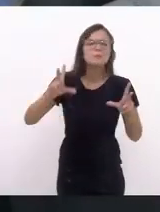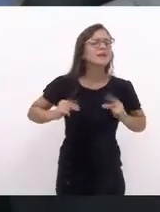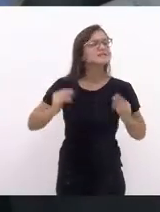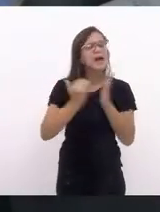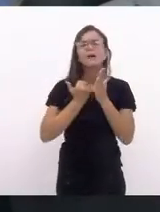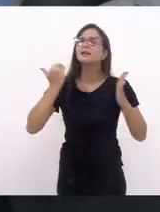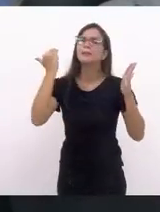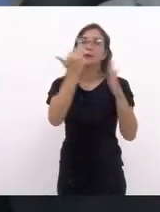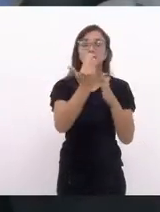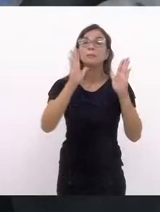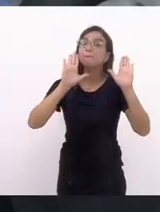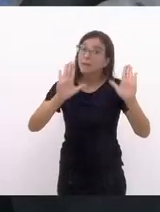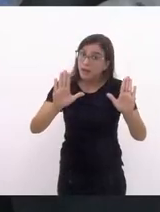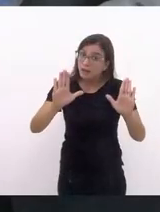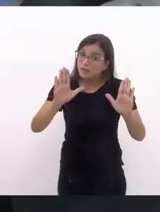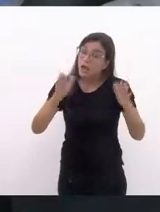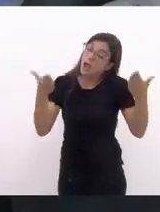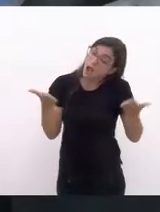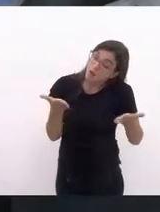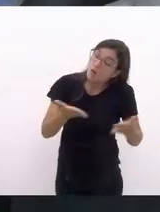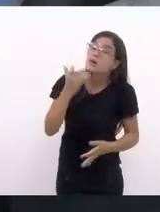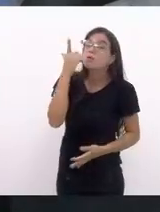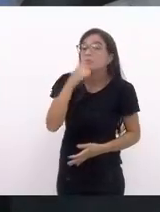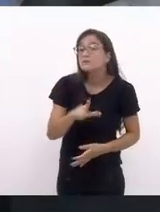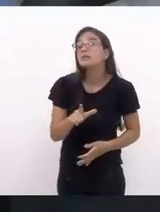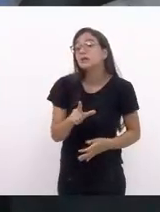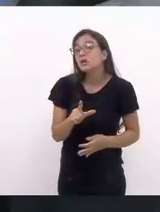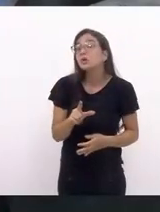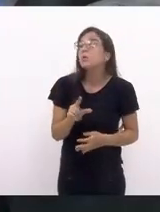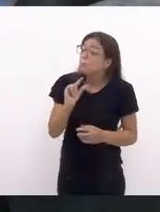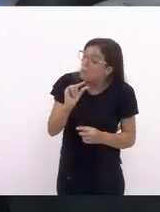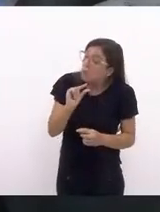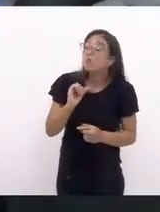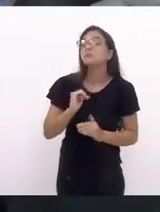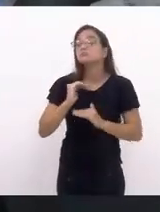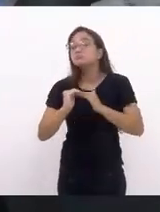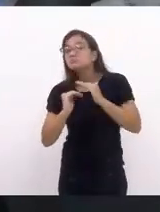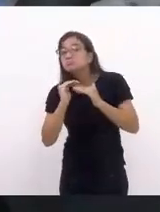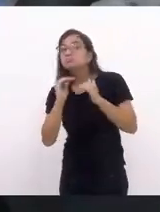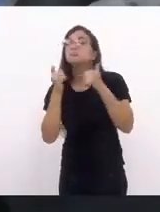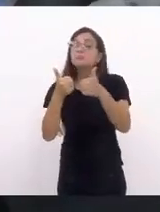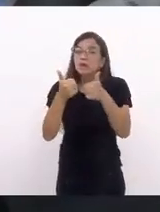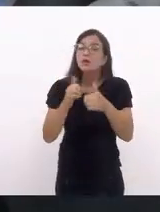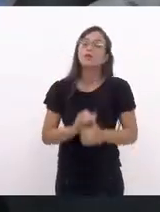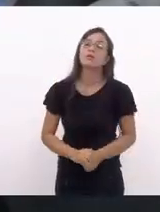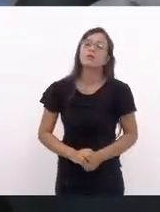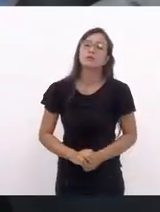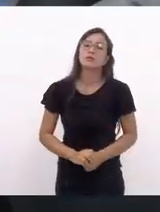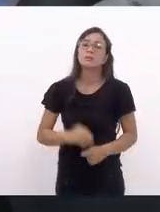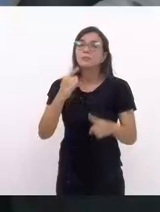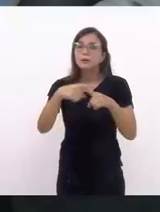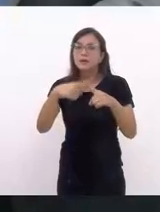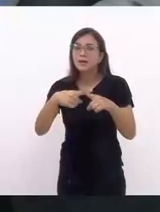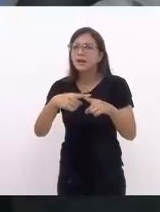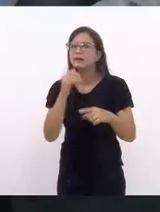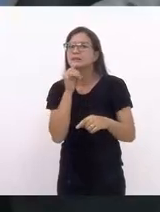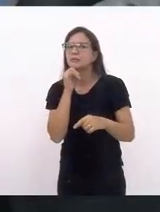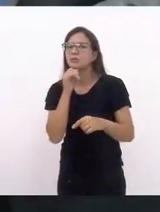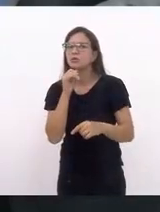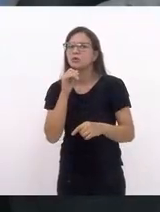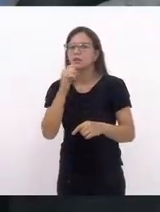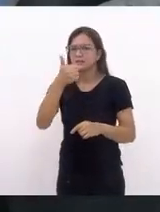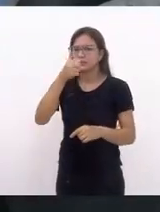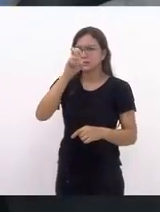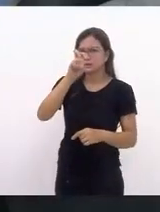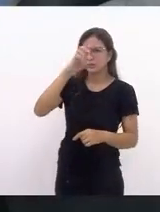mas já é um avanço porque e significativo porque nunca mais ninguém vai poder retroagir